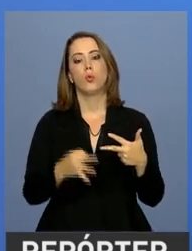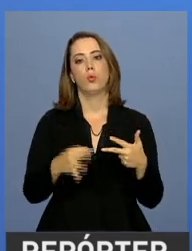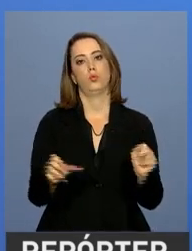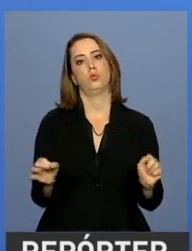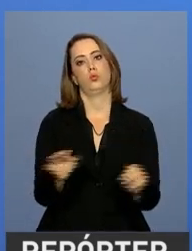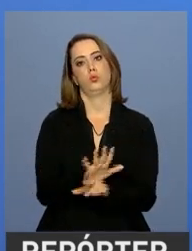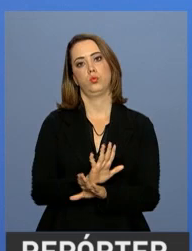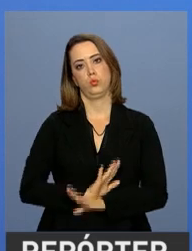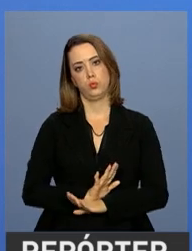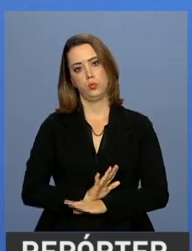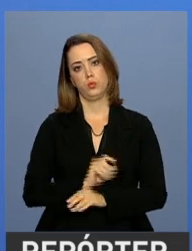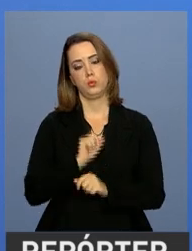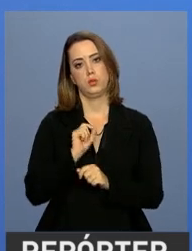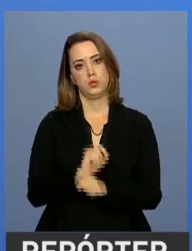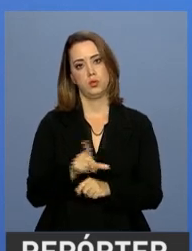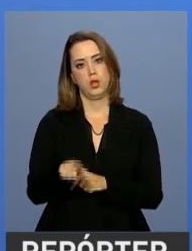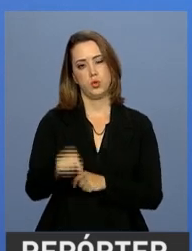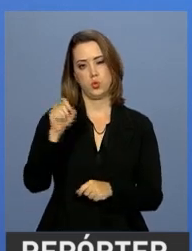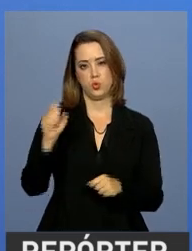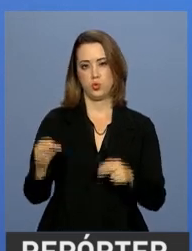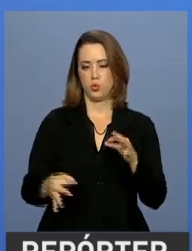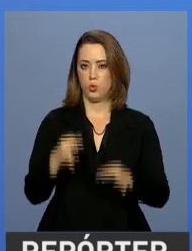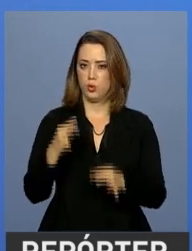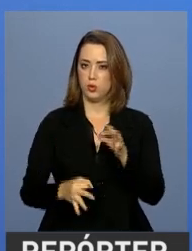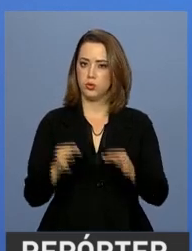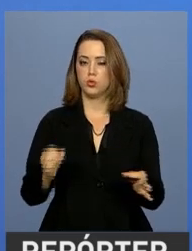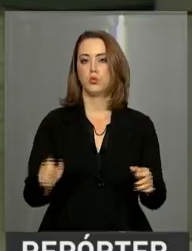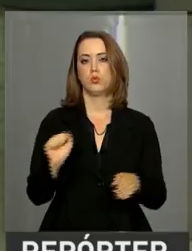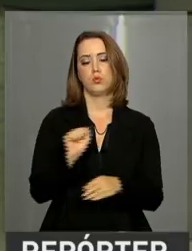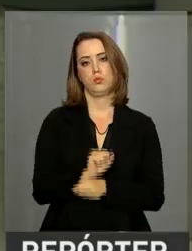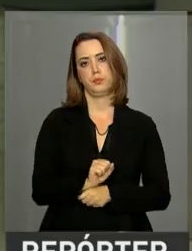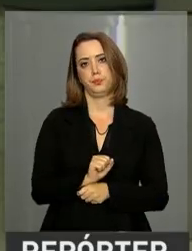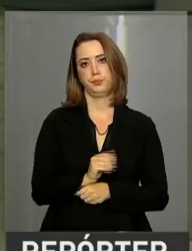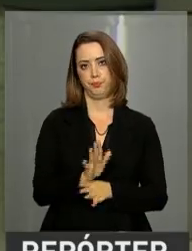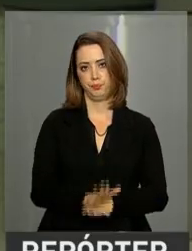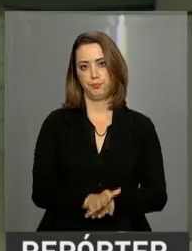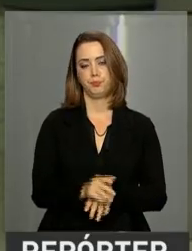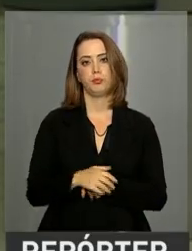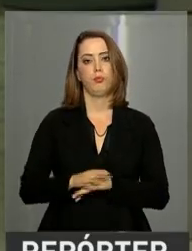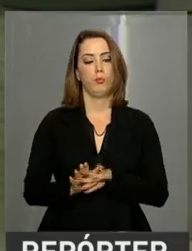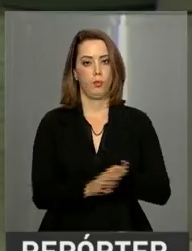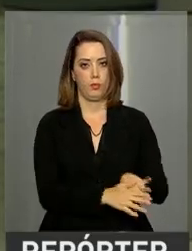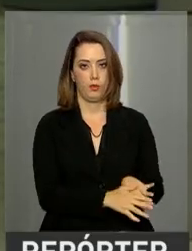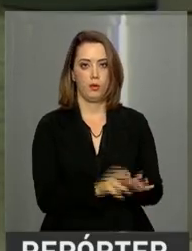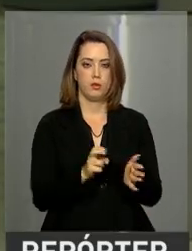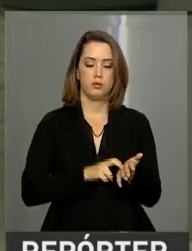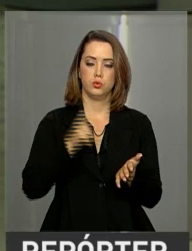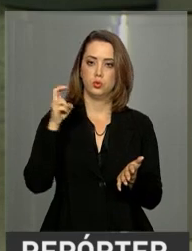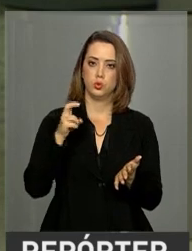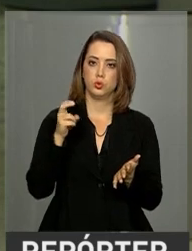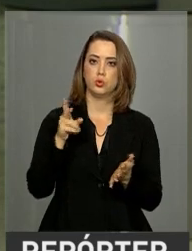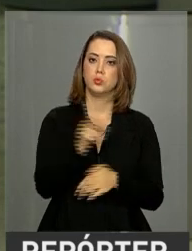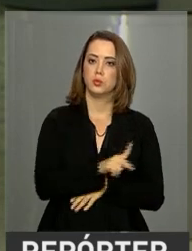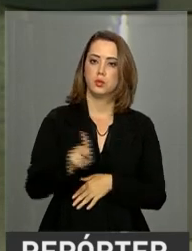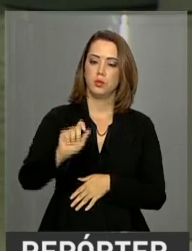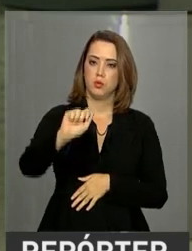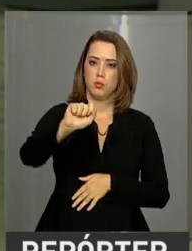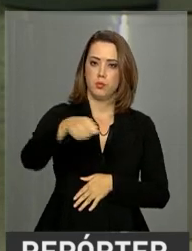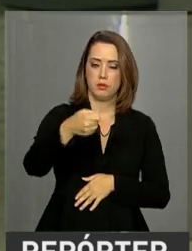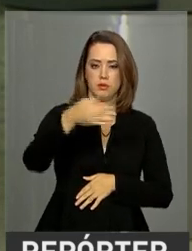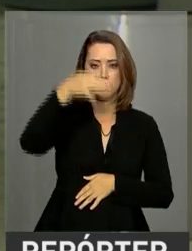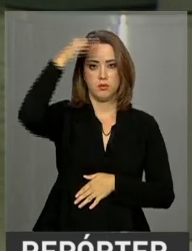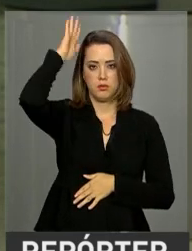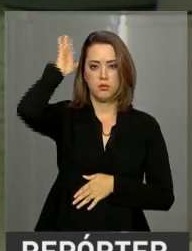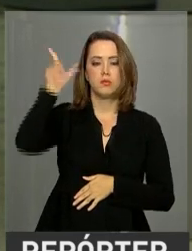cessam os efeitos daquela decisão judicial. E pela manhã, o presidente em exercício, Michel Temer, coordenou